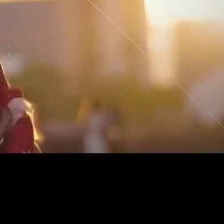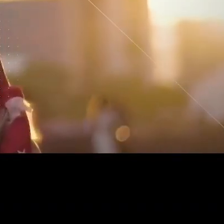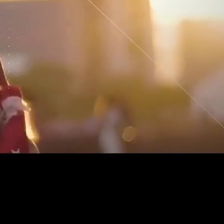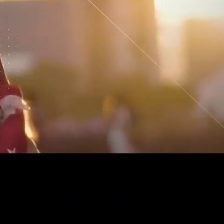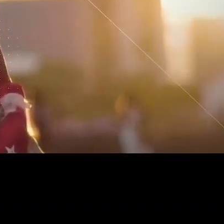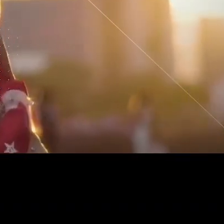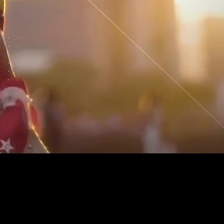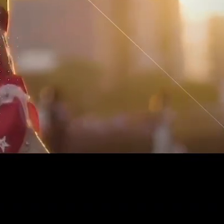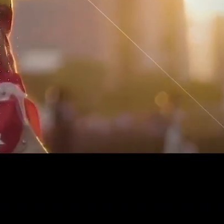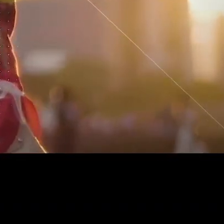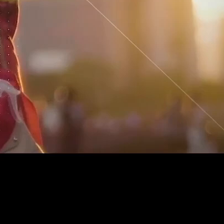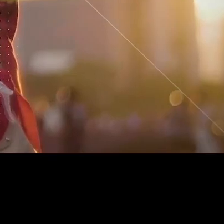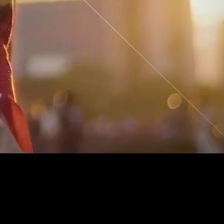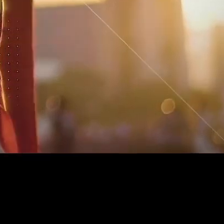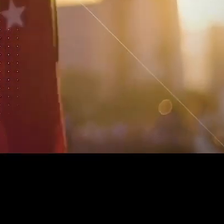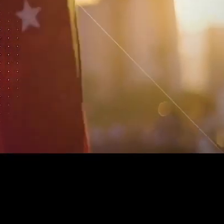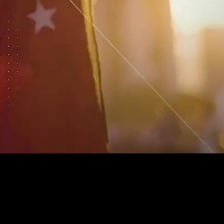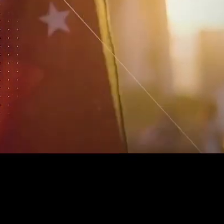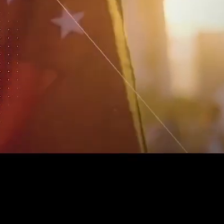das brasileiras.